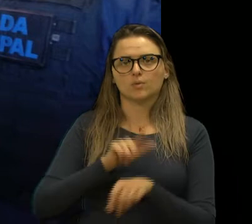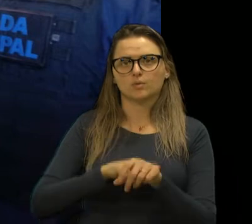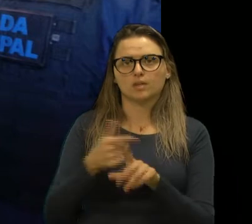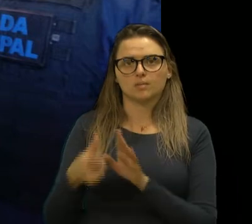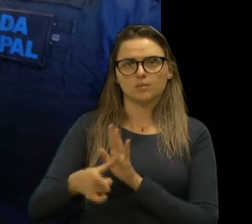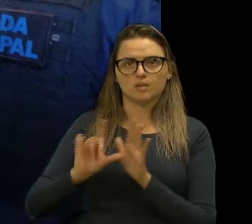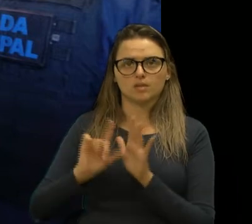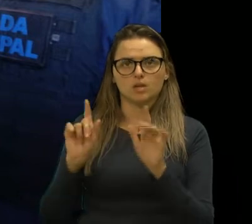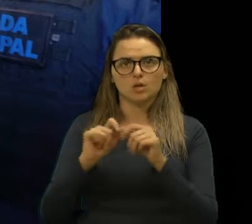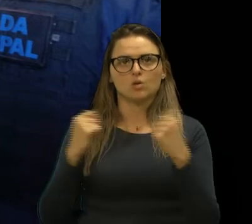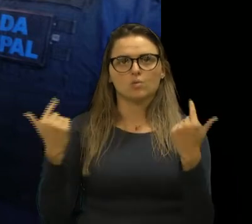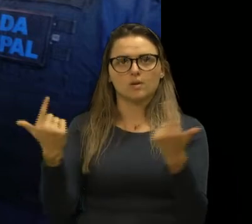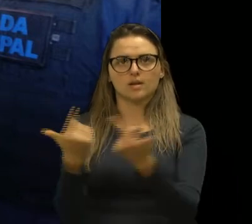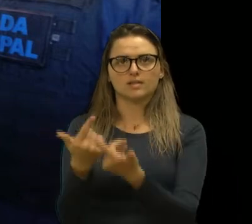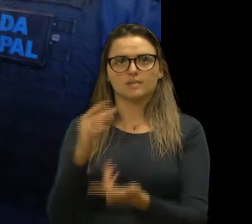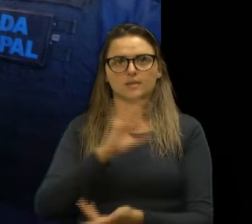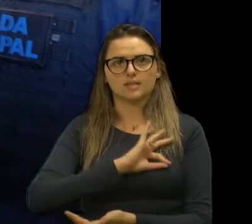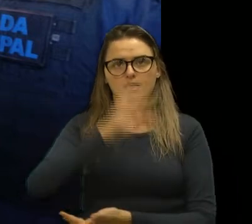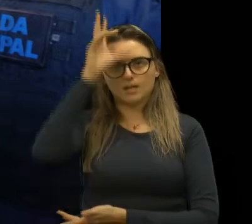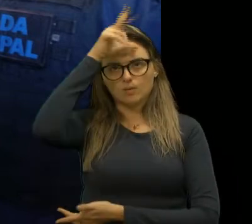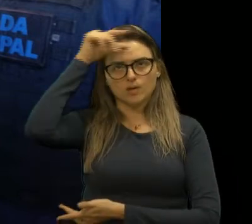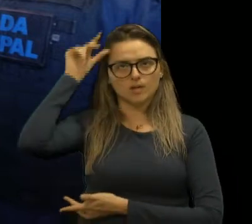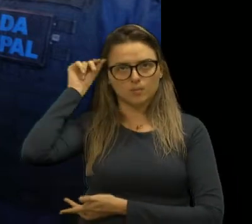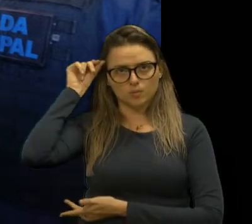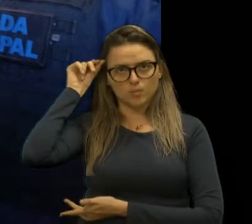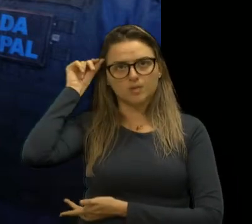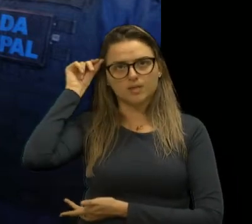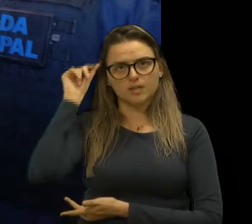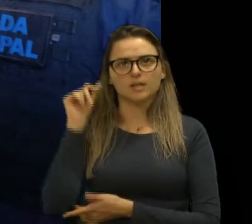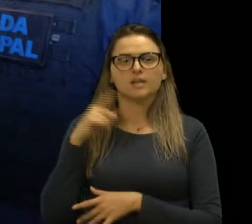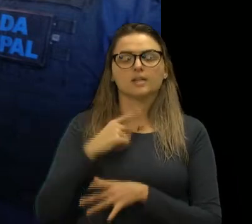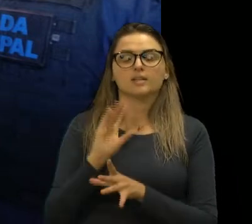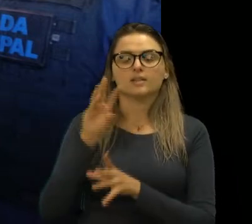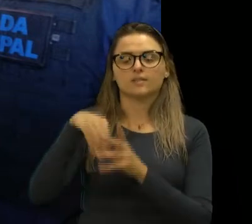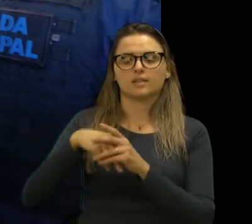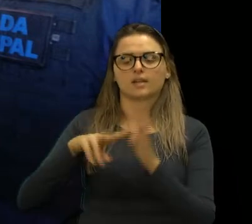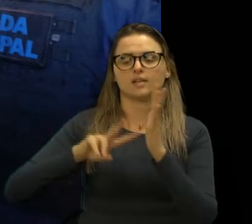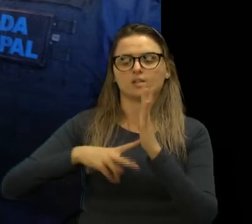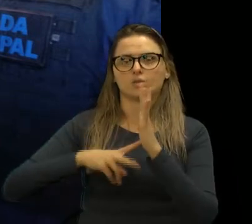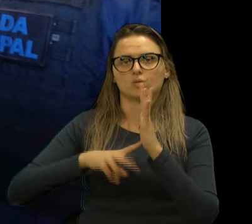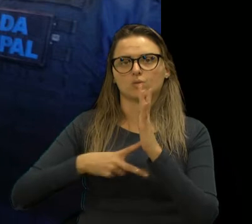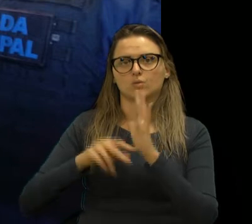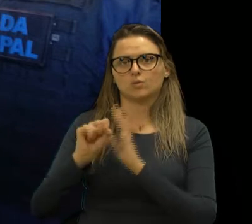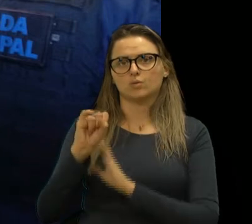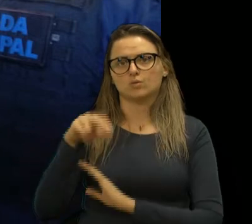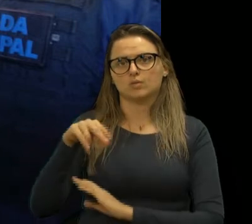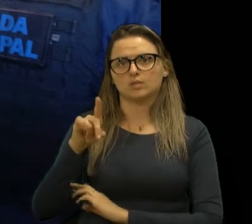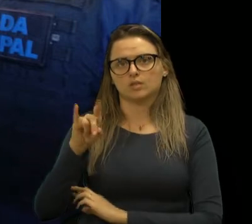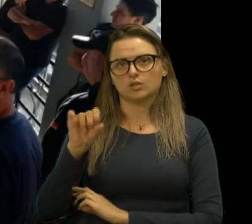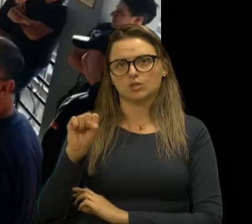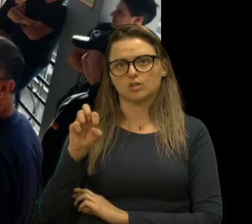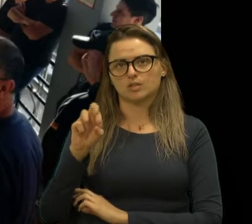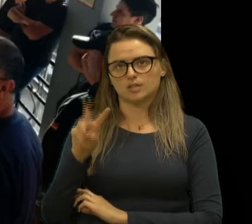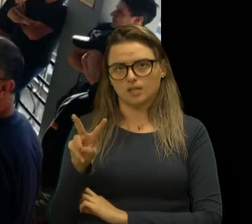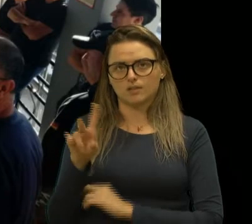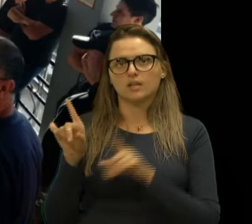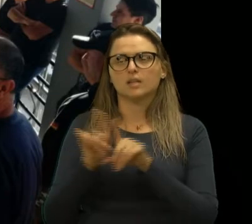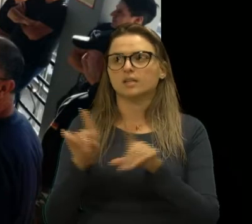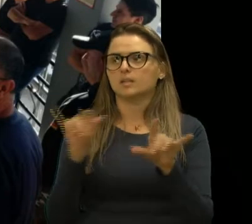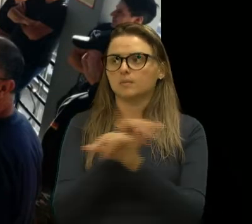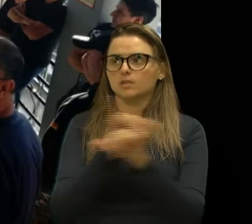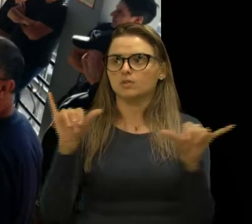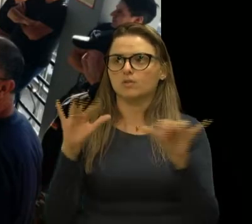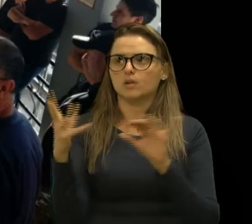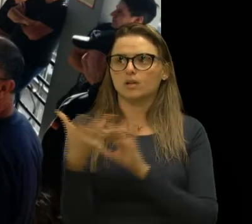geral da guarda municipal ocorrida no sindicerv legalmente autorizada e amplamente divulgada essa